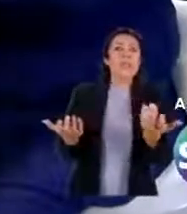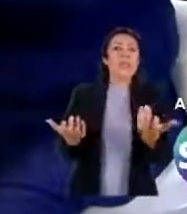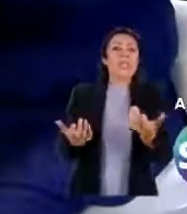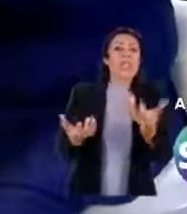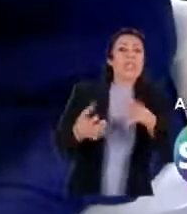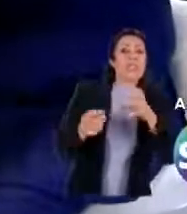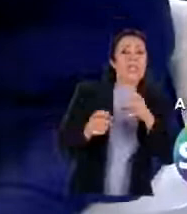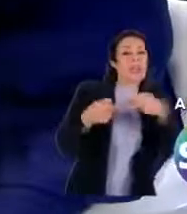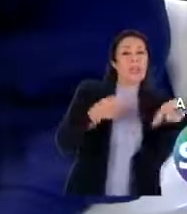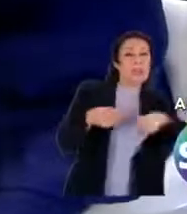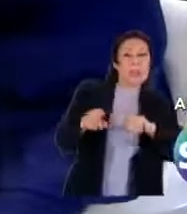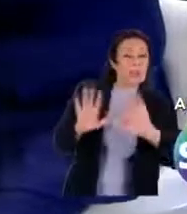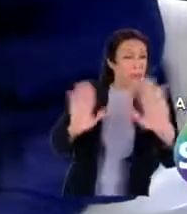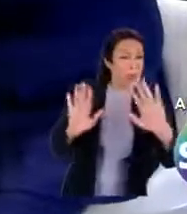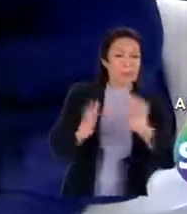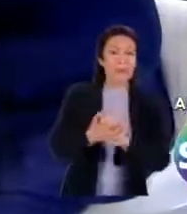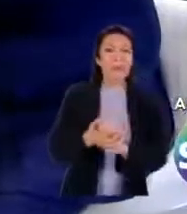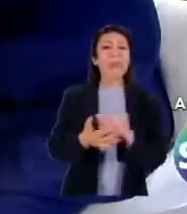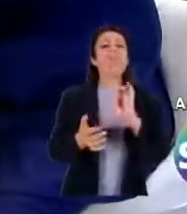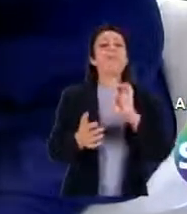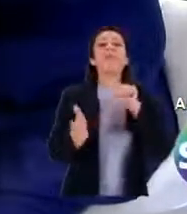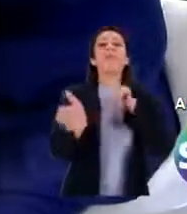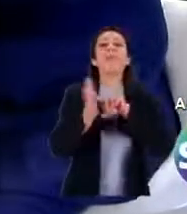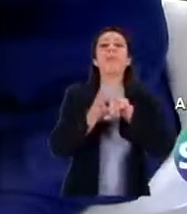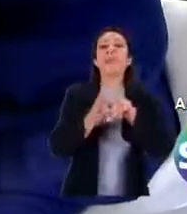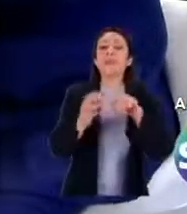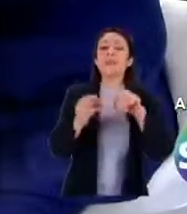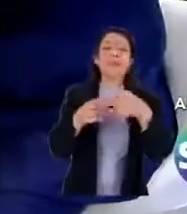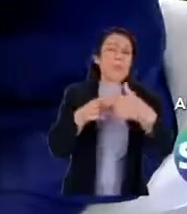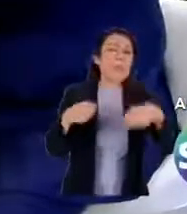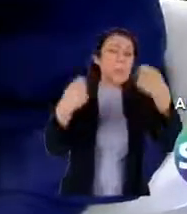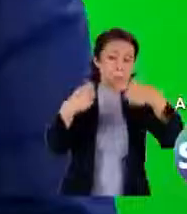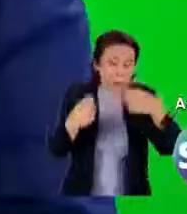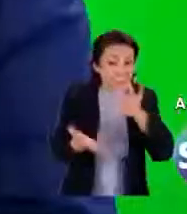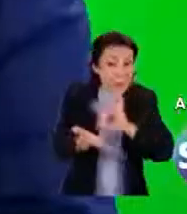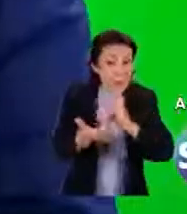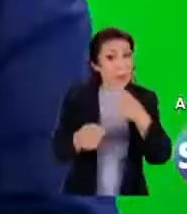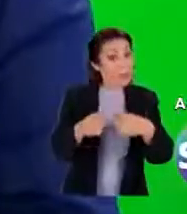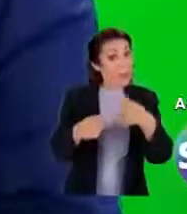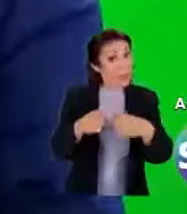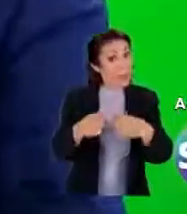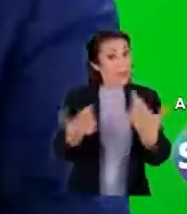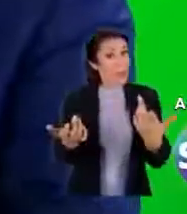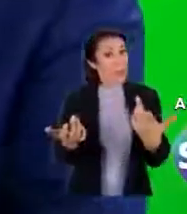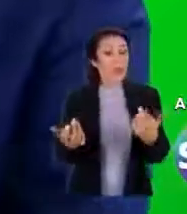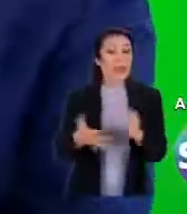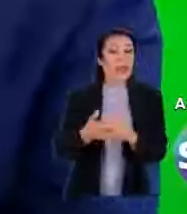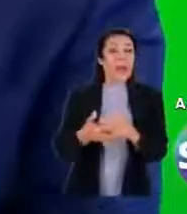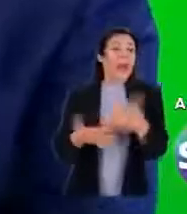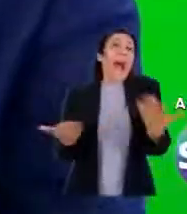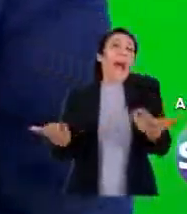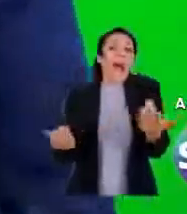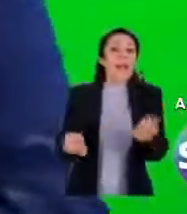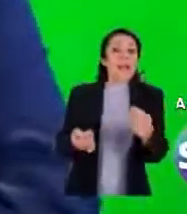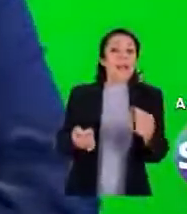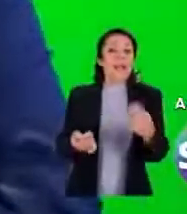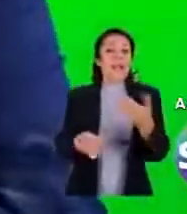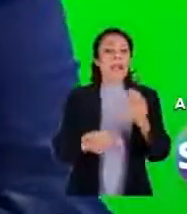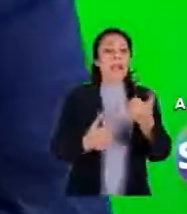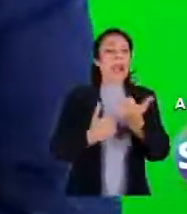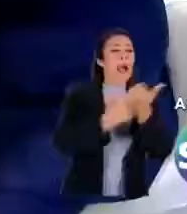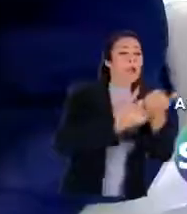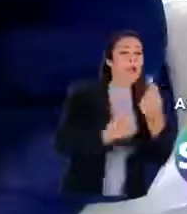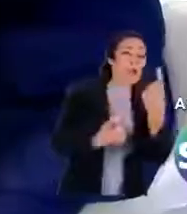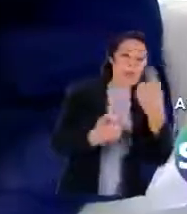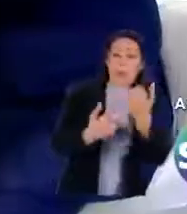cutucando nenhum candidato não eu fico eu só pergunto que tem que perguntar porque para não ah tá do lado daquele tá do lado daquele